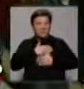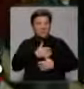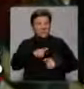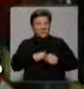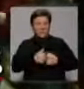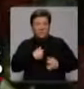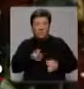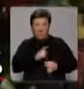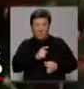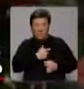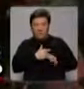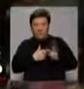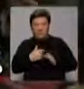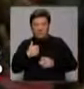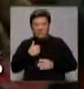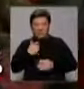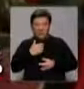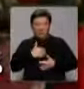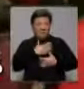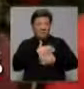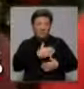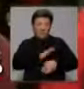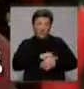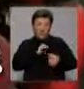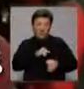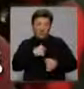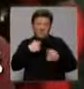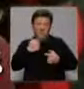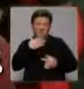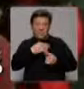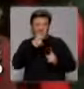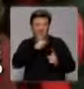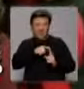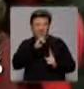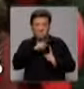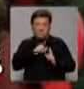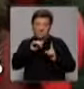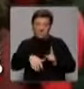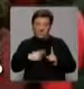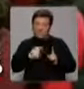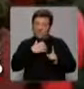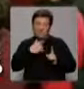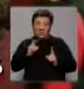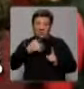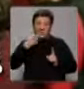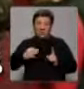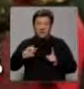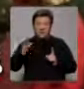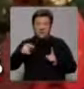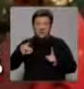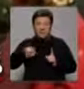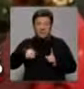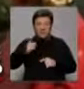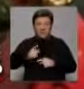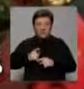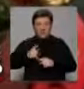partido mas que são de esquerda e apenas acreditam no ciza para pôr fim à austeridade uma vez que não acreditam no nos socialistas